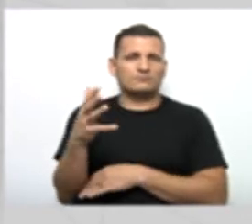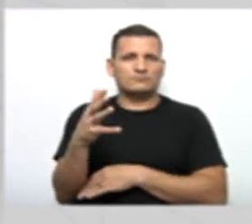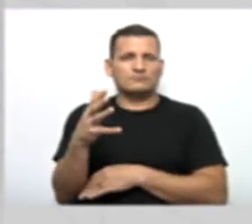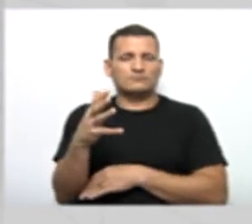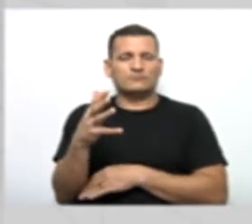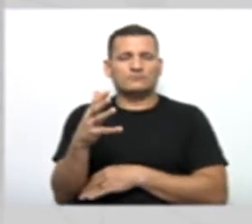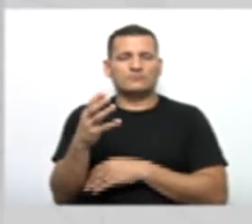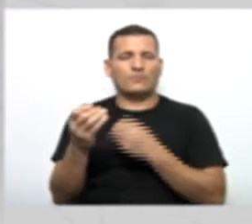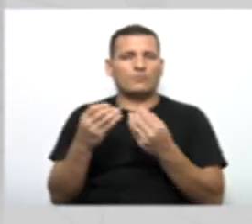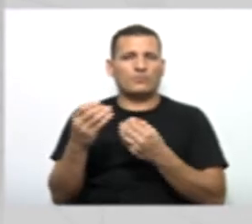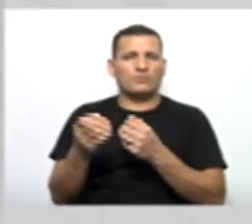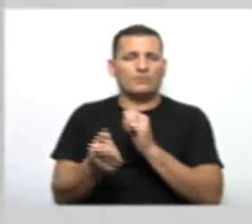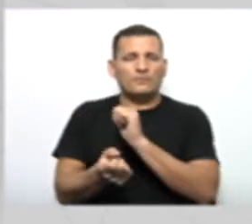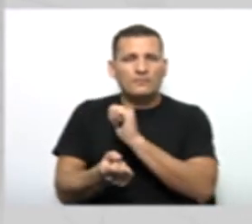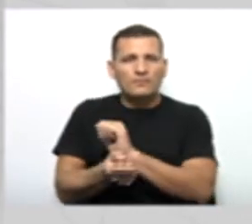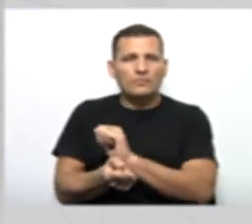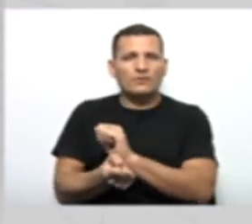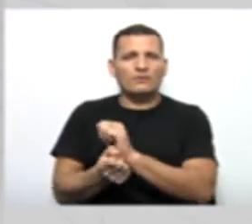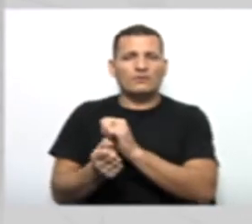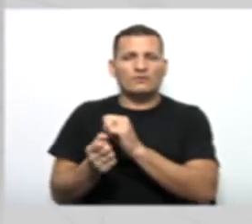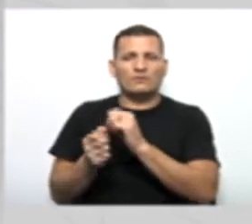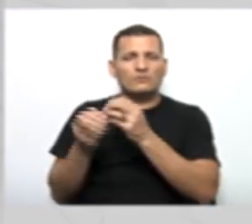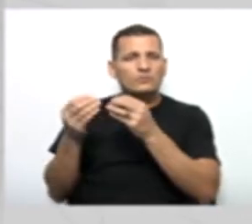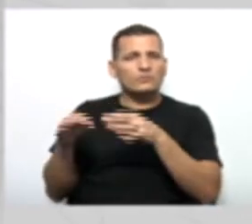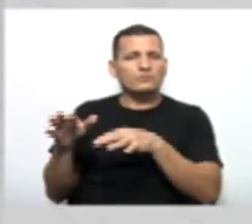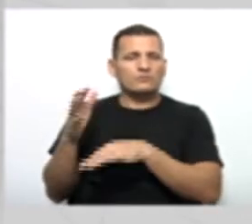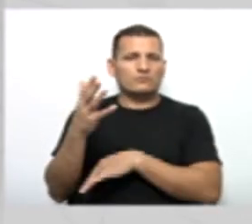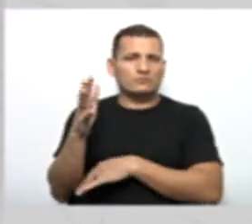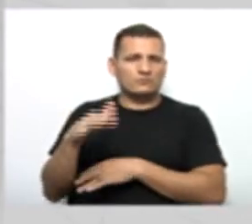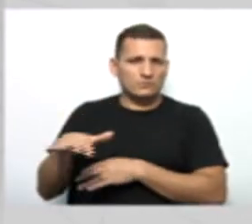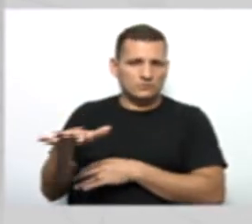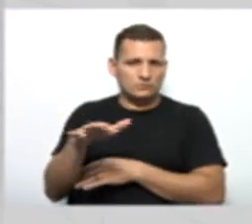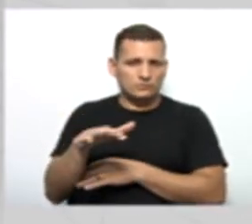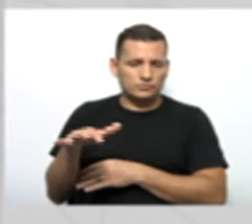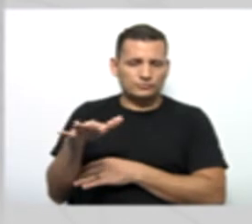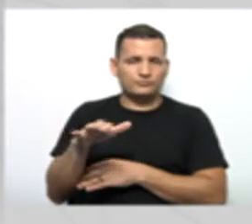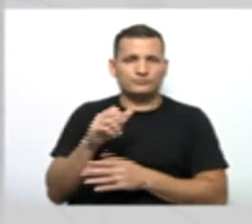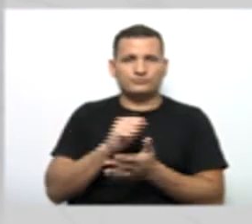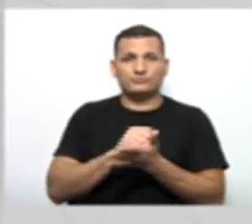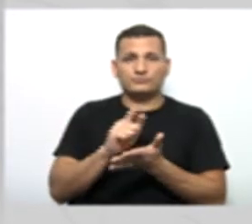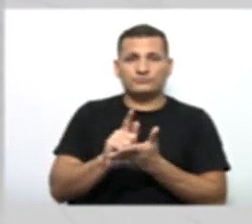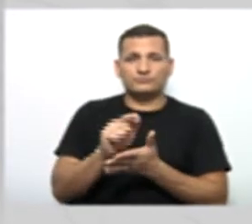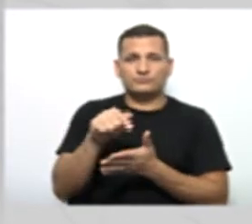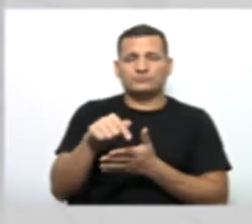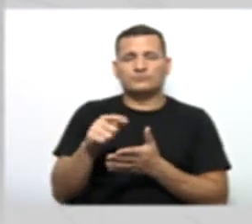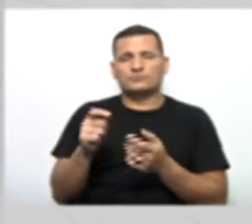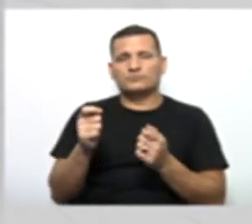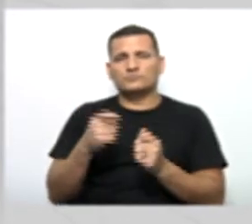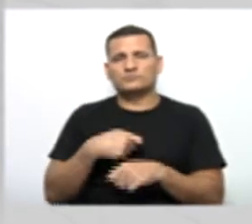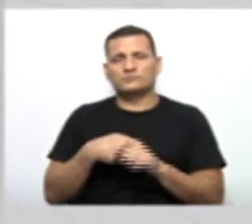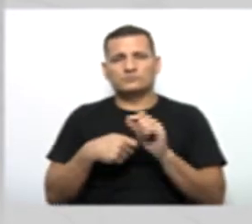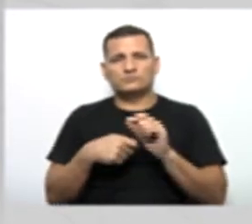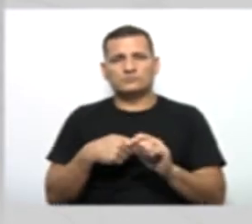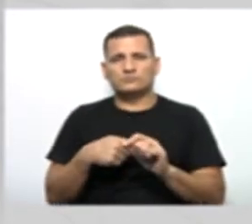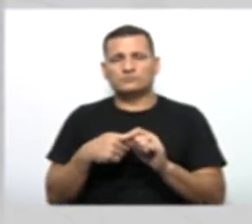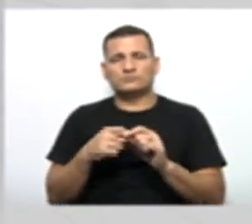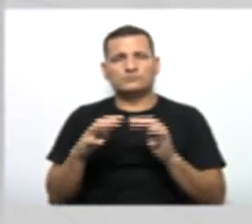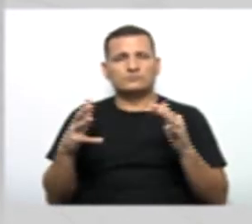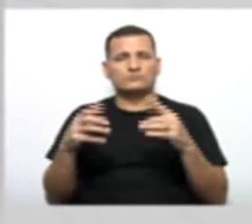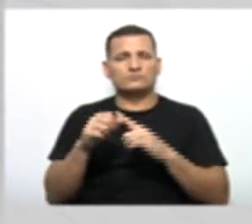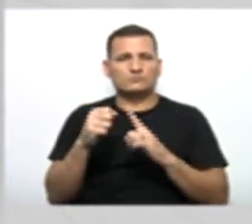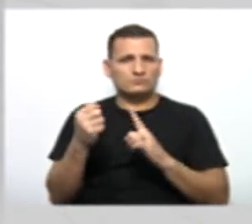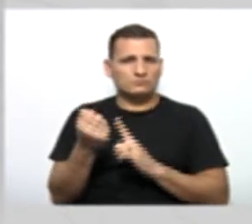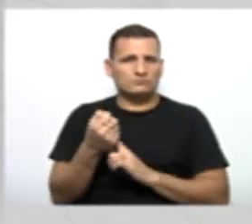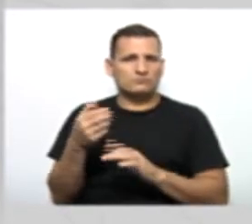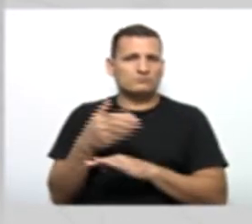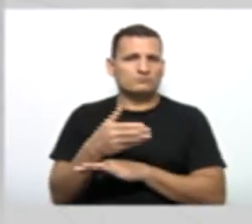essa degradação ambiental. E essa agenda permite que toda a sociedade participe, seja no